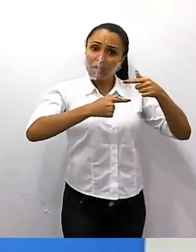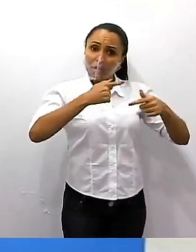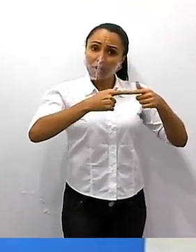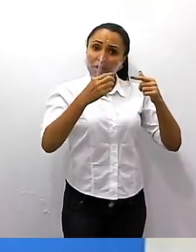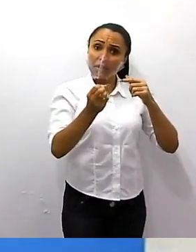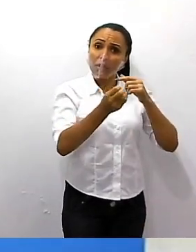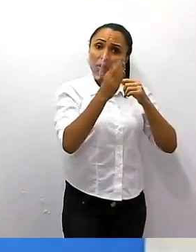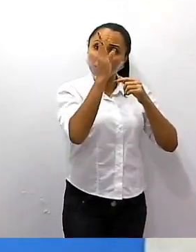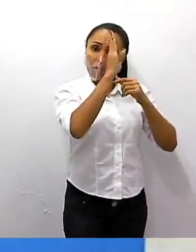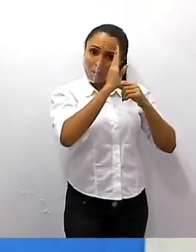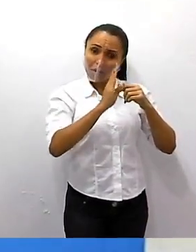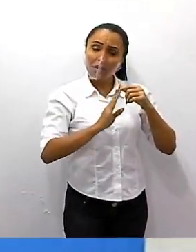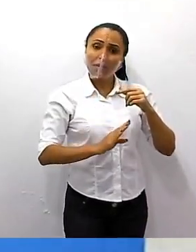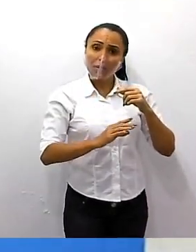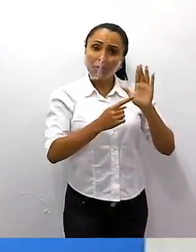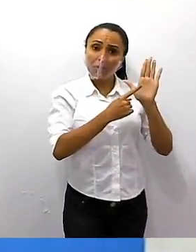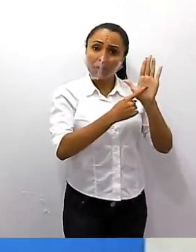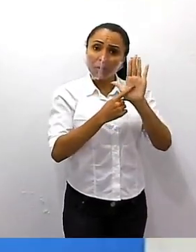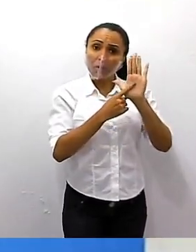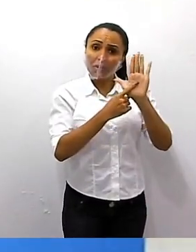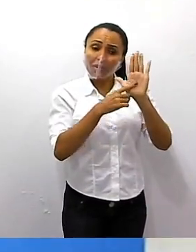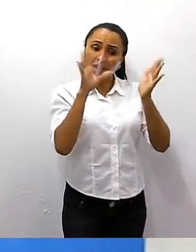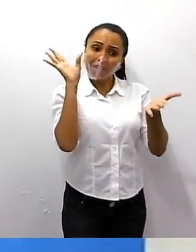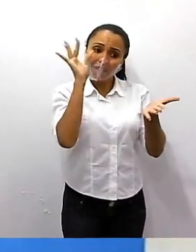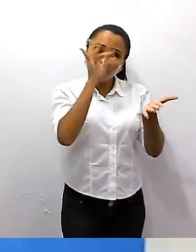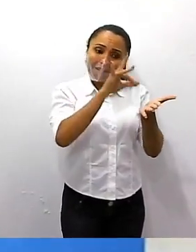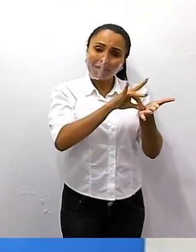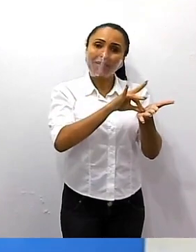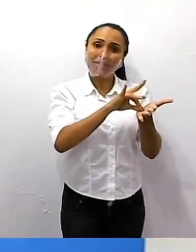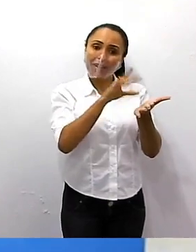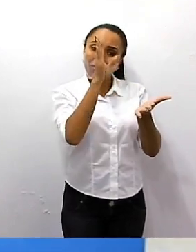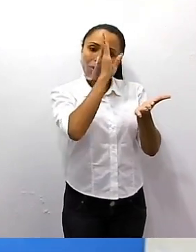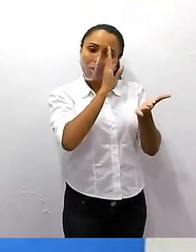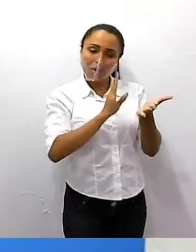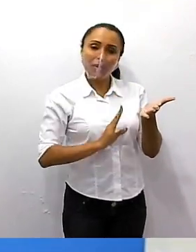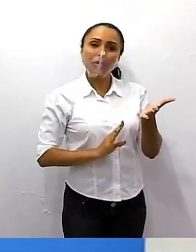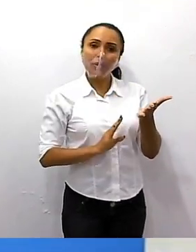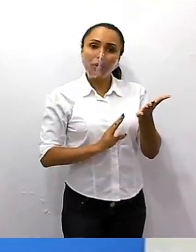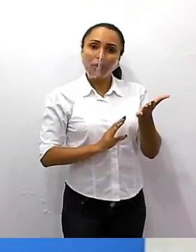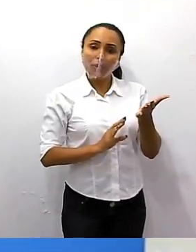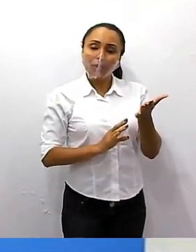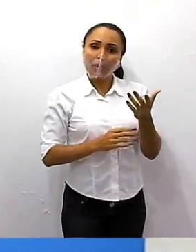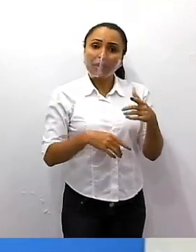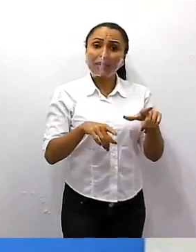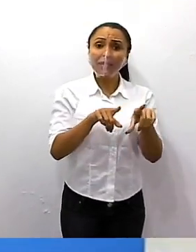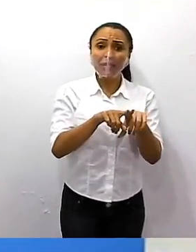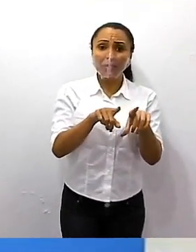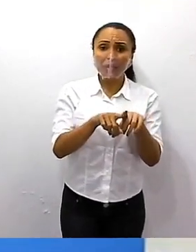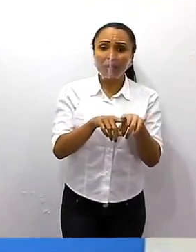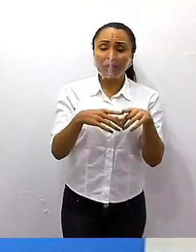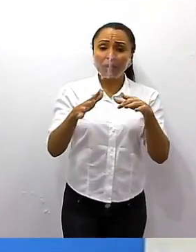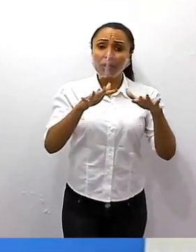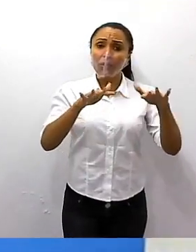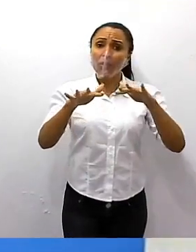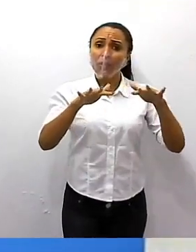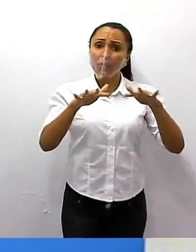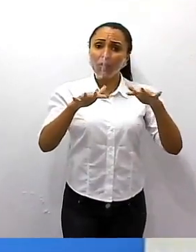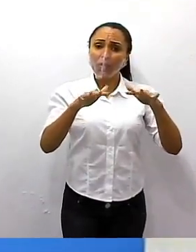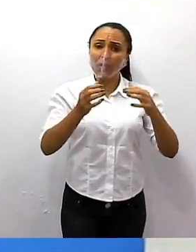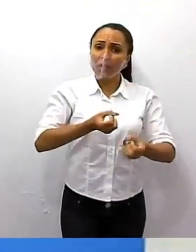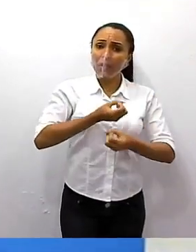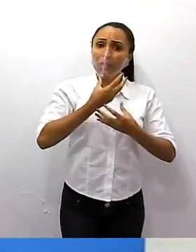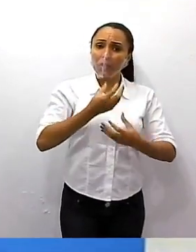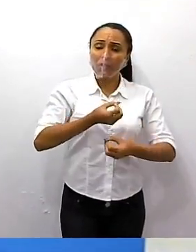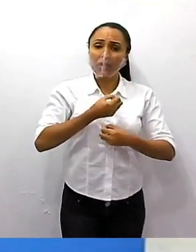novo Brasil, mostrando a realidade desse Brasil. Sobretudo na questão de movimentos como a poesia do